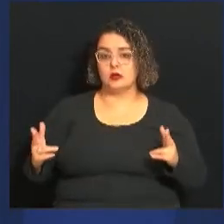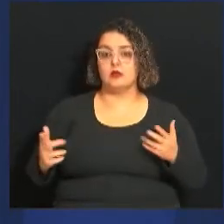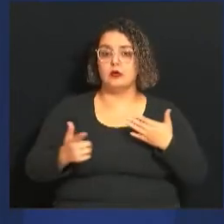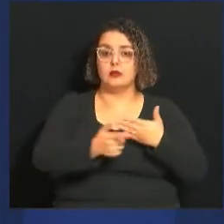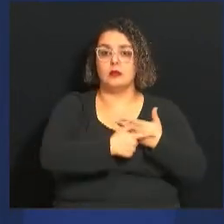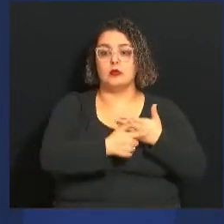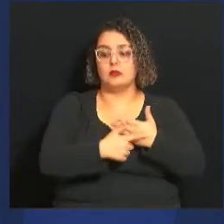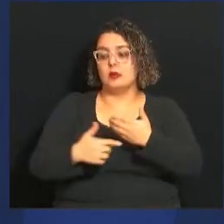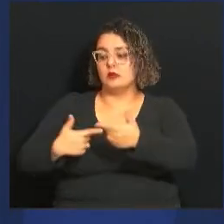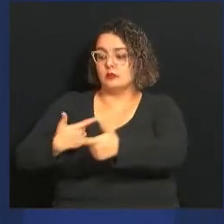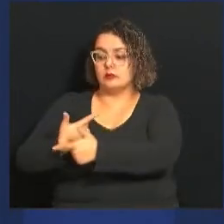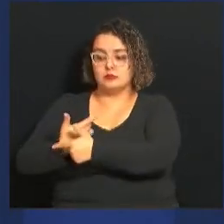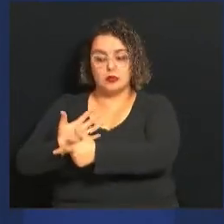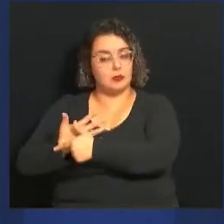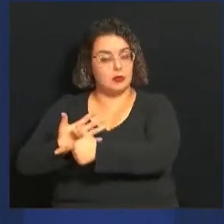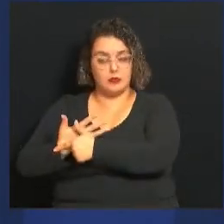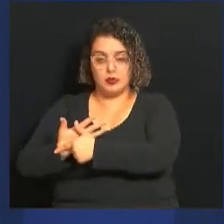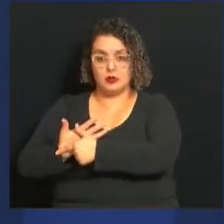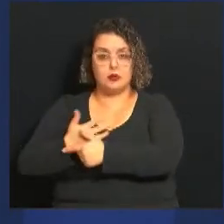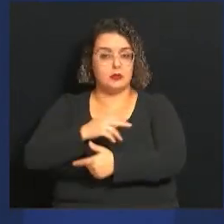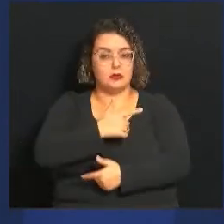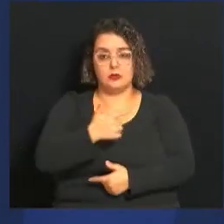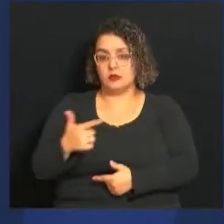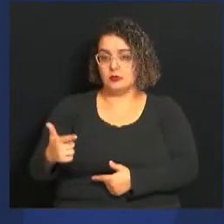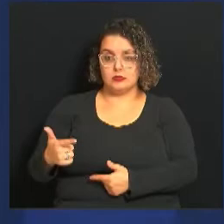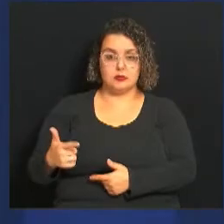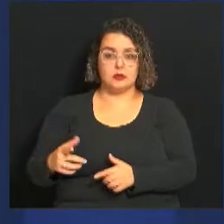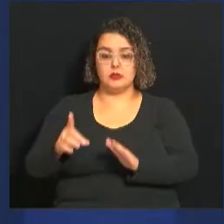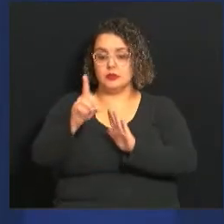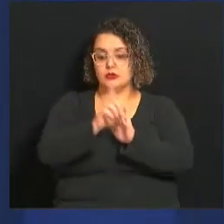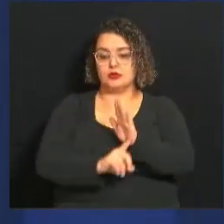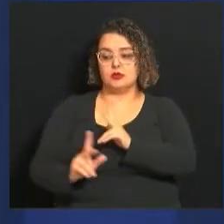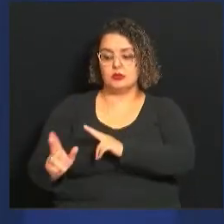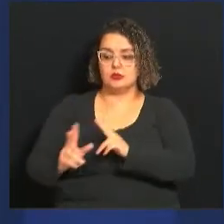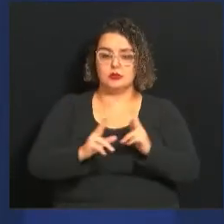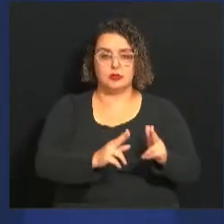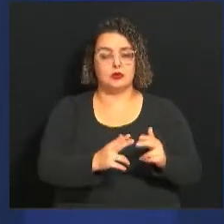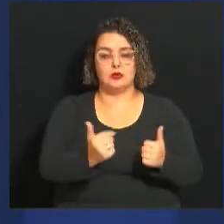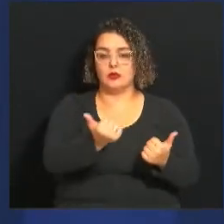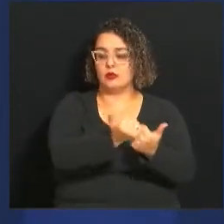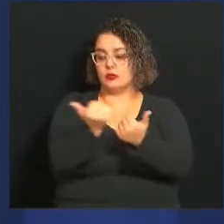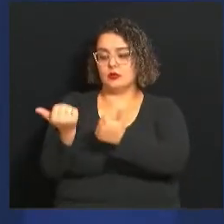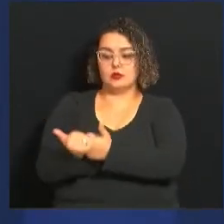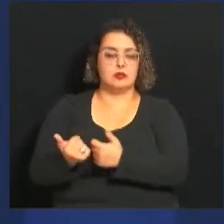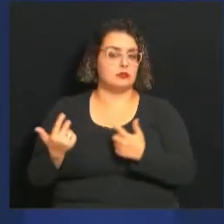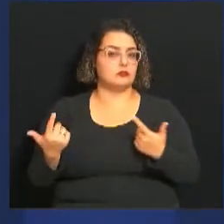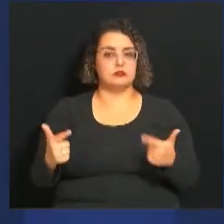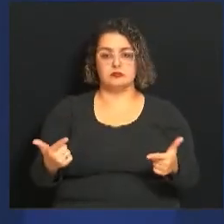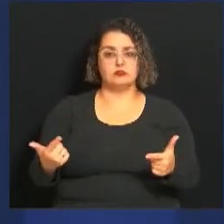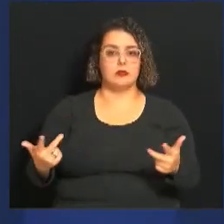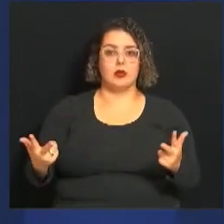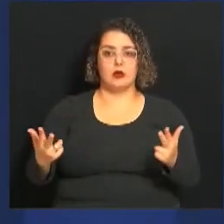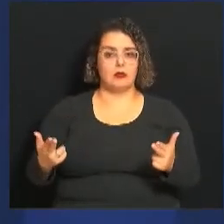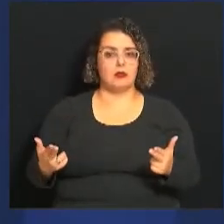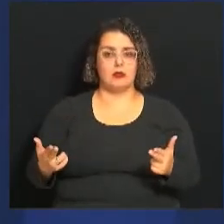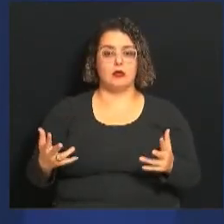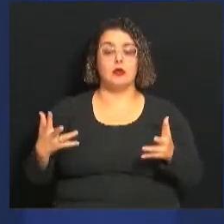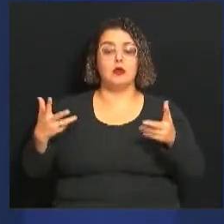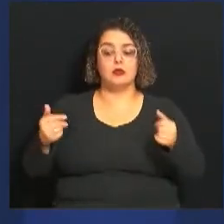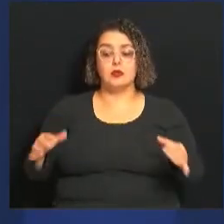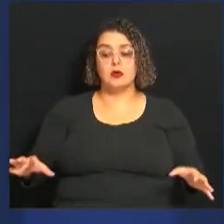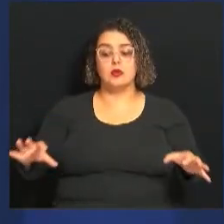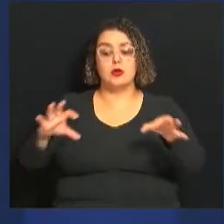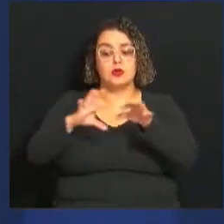os mesmos direitos e não têm o mesmo cargo. E a nossa luta é que isso seja unificado, que sejam todas profissionais de educação